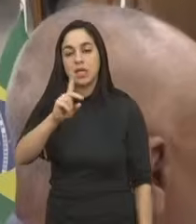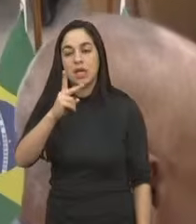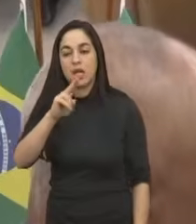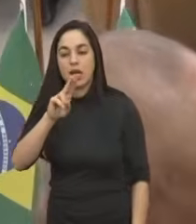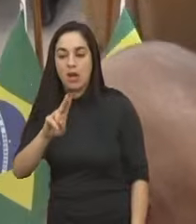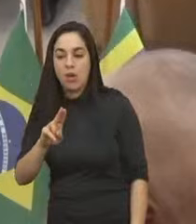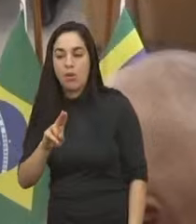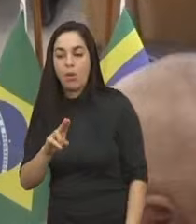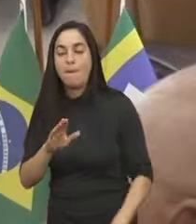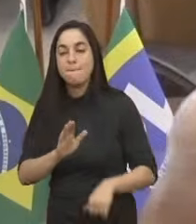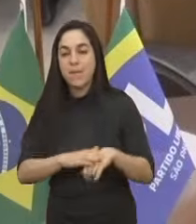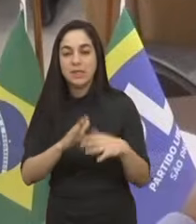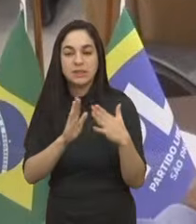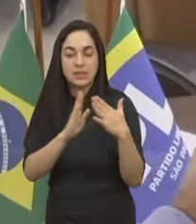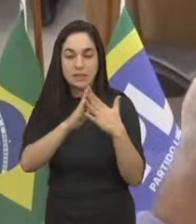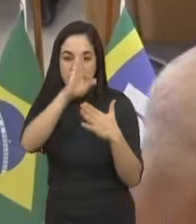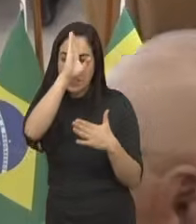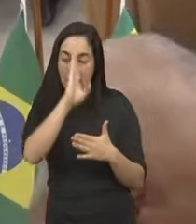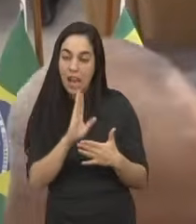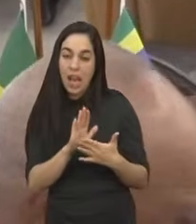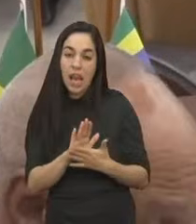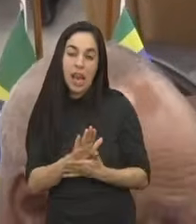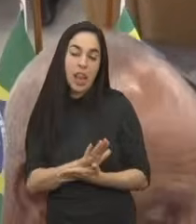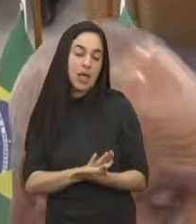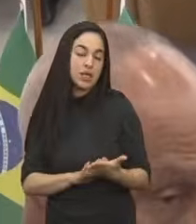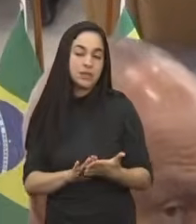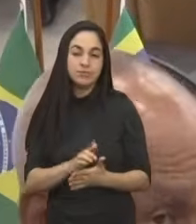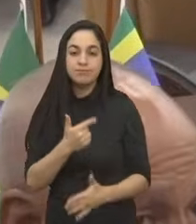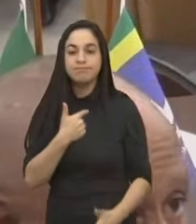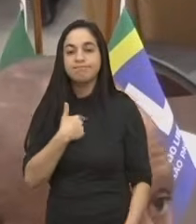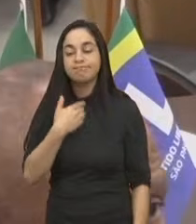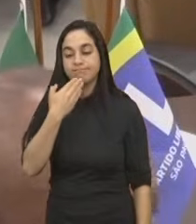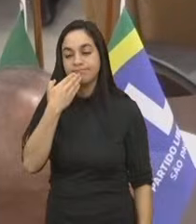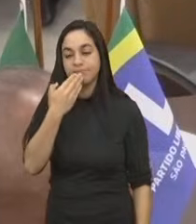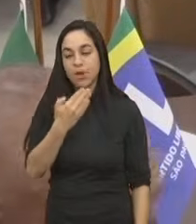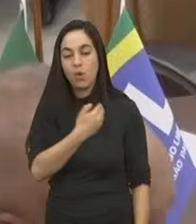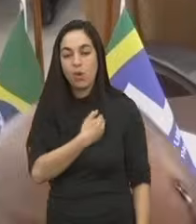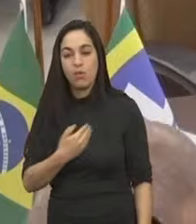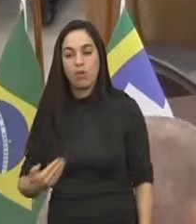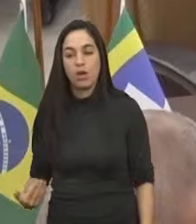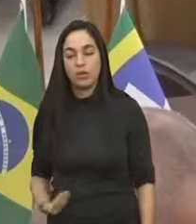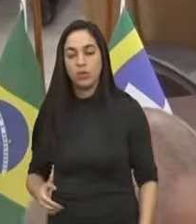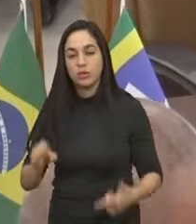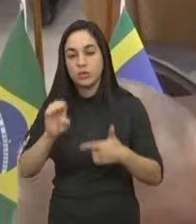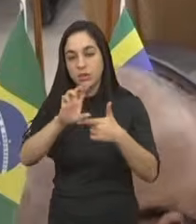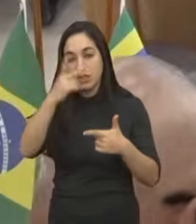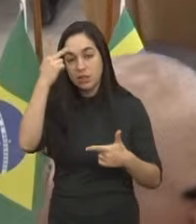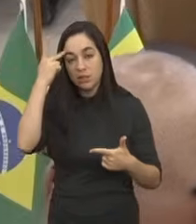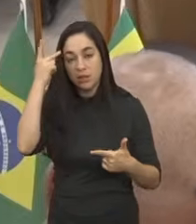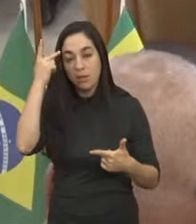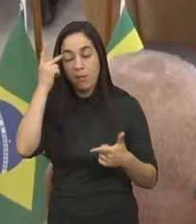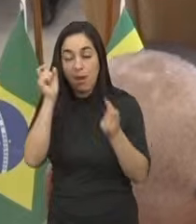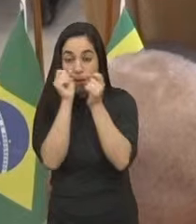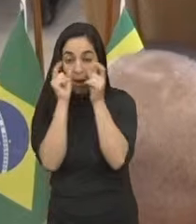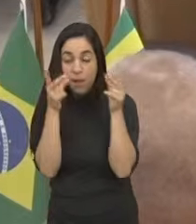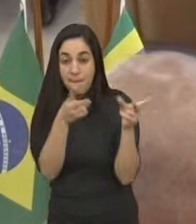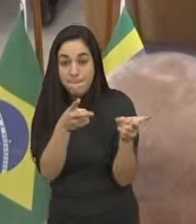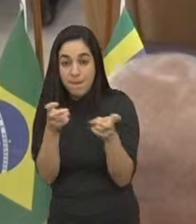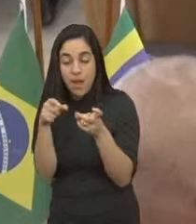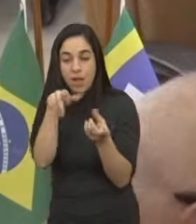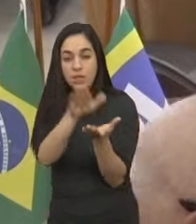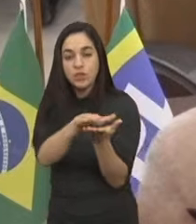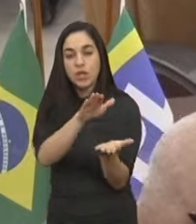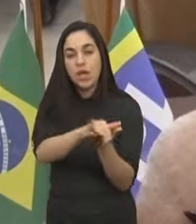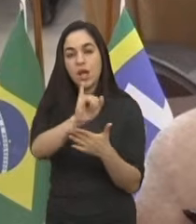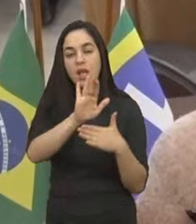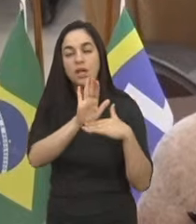mas casa popular nada. Peço, governador do Estado de São Paulo, abre o olho aqui da cidade de Jacareí e ajuda o